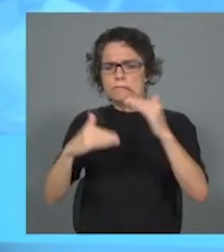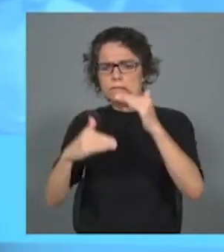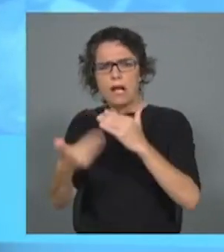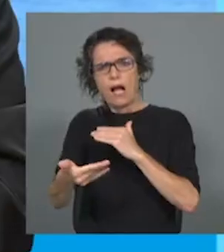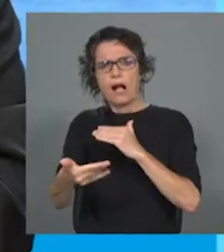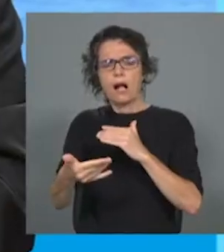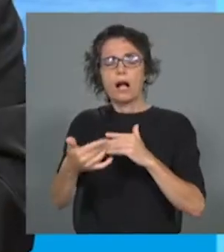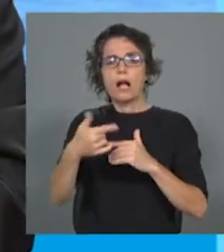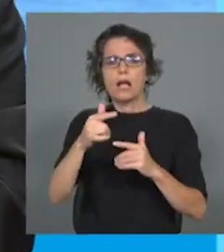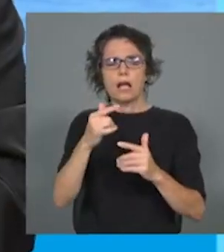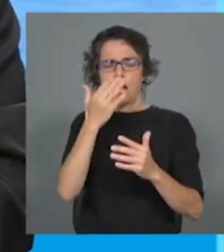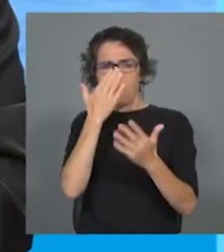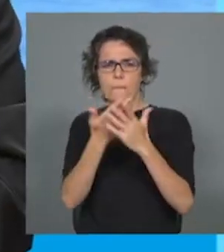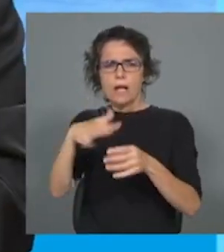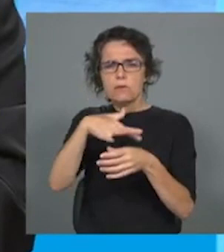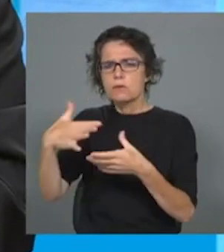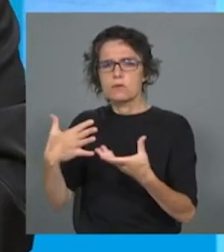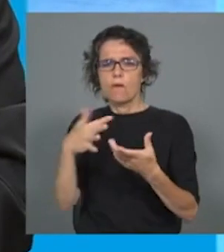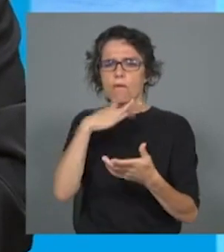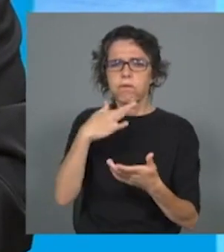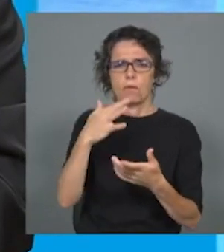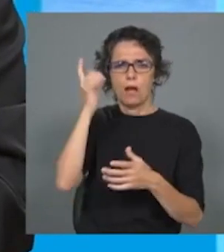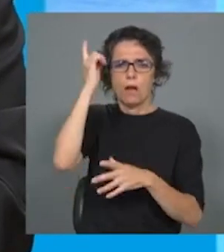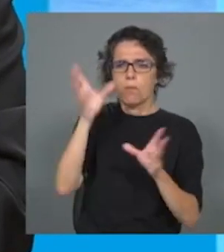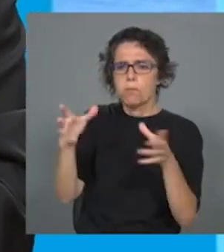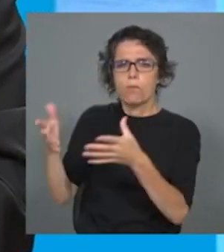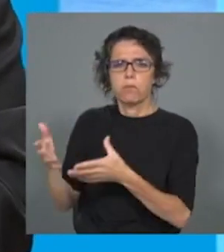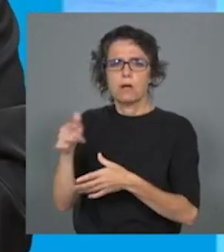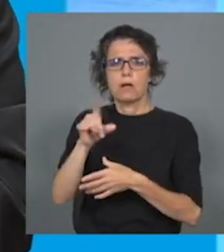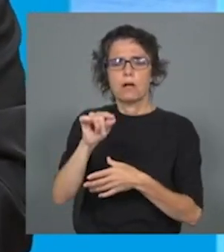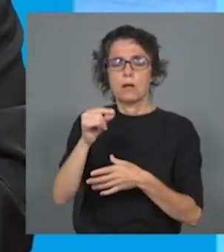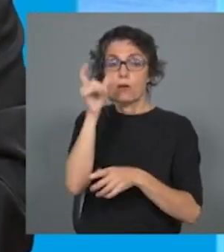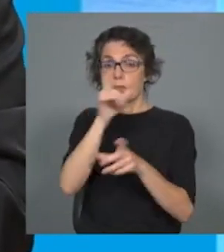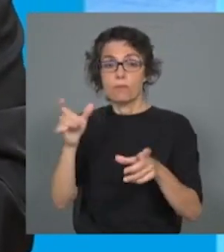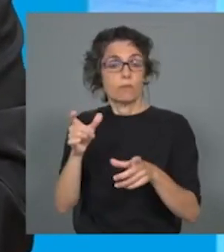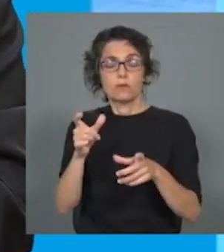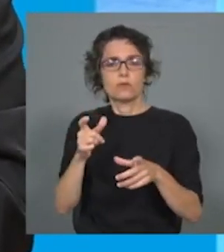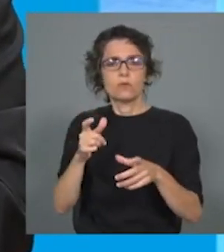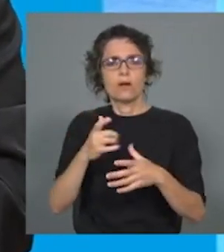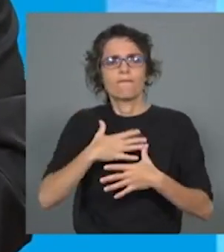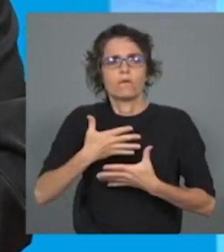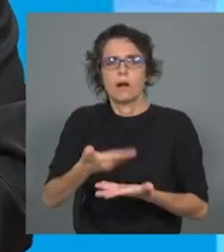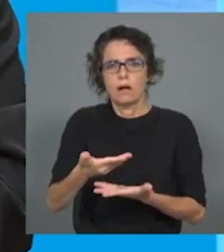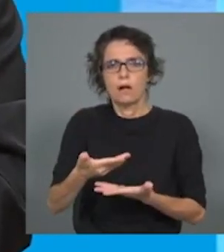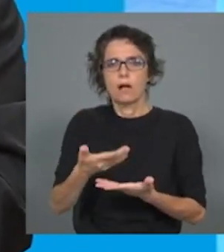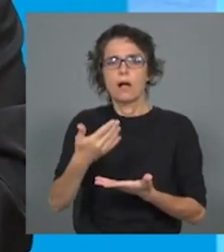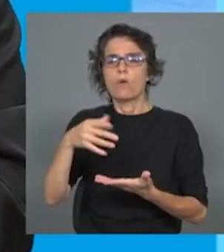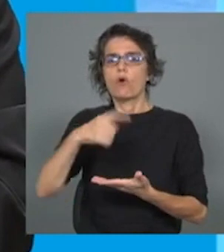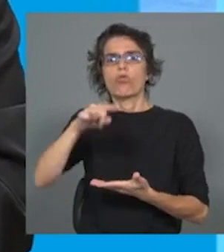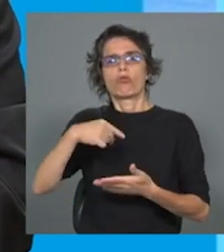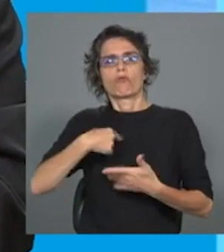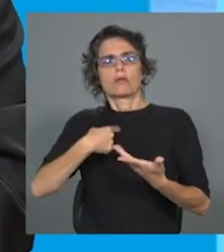magoa profundamente às famílias e aos bombeiros e às pessoas de boa vontade, quando nós fazemos discursos